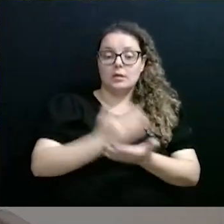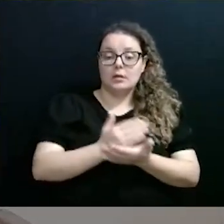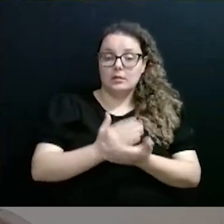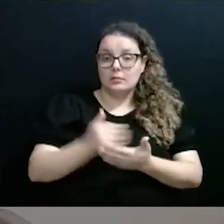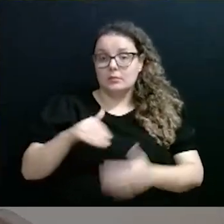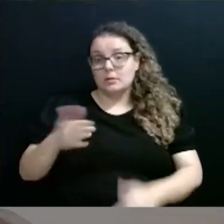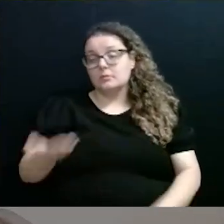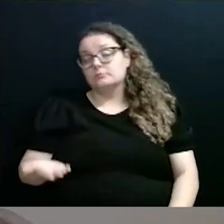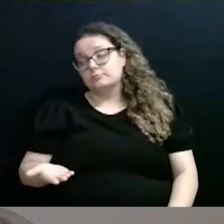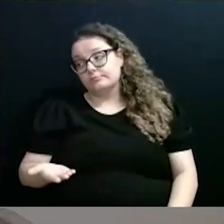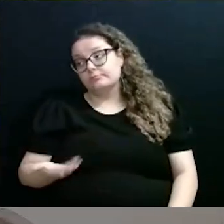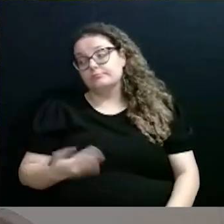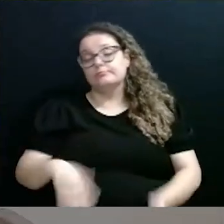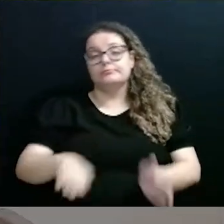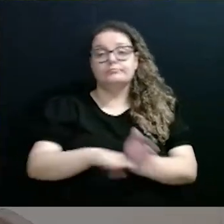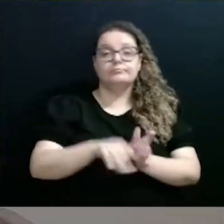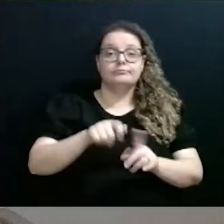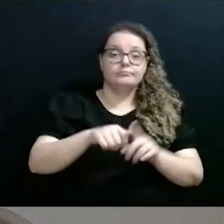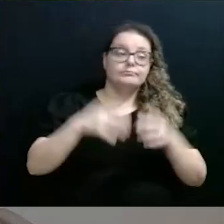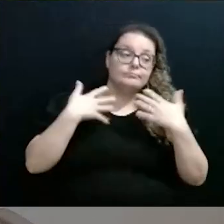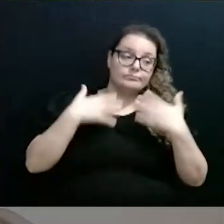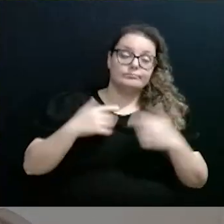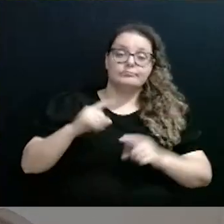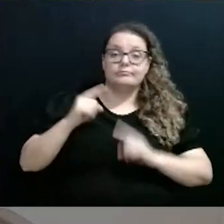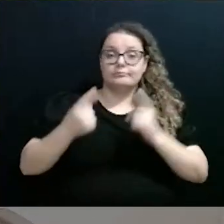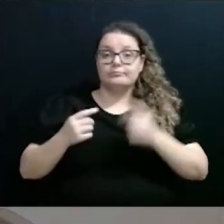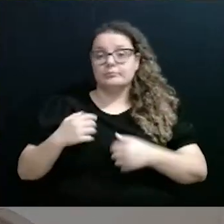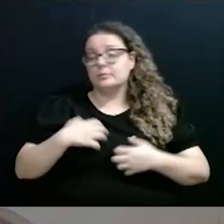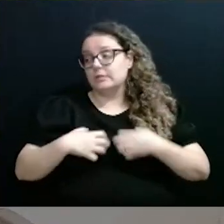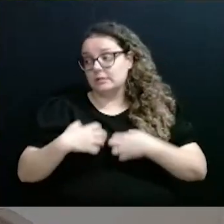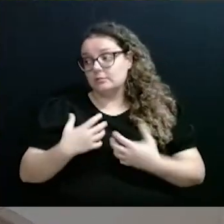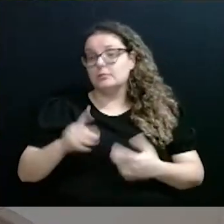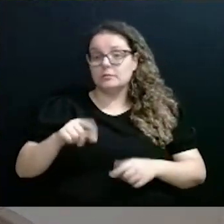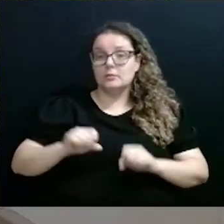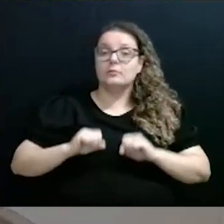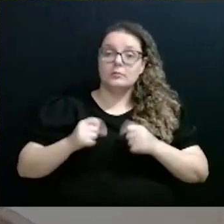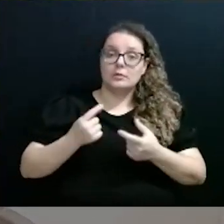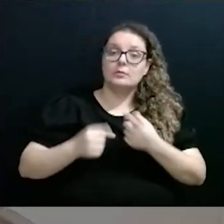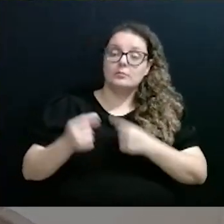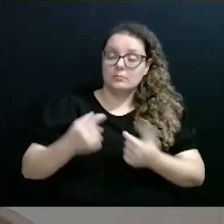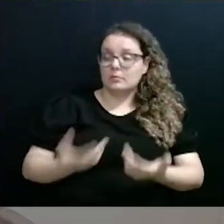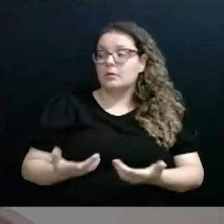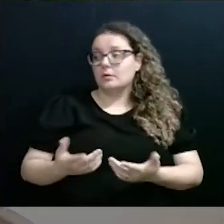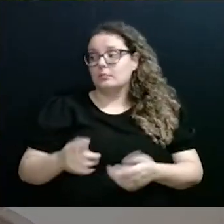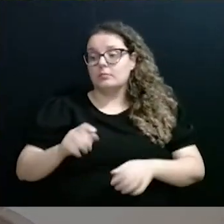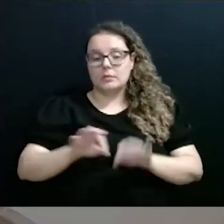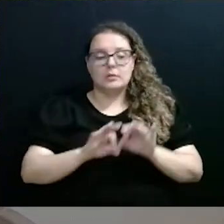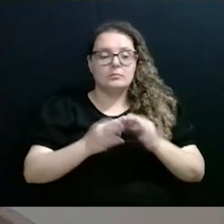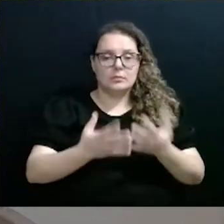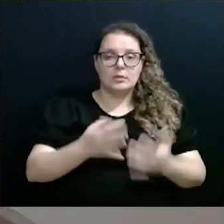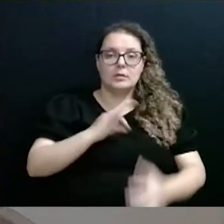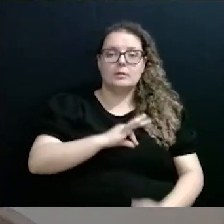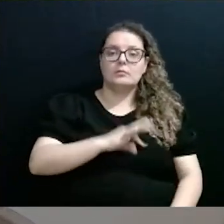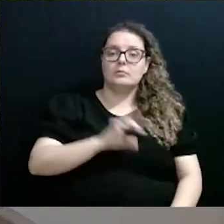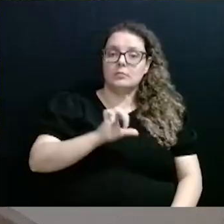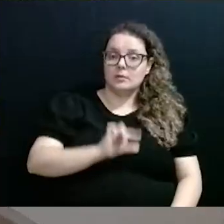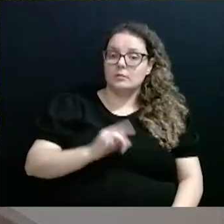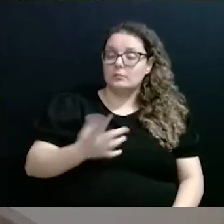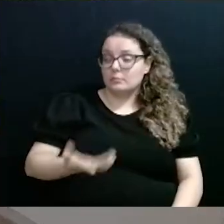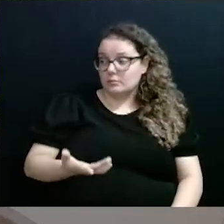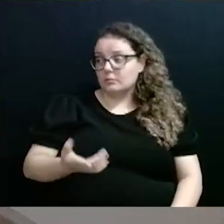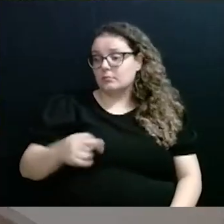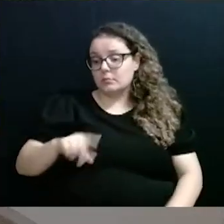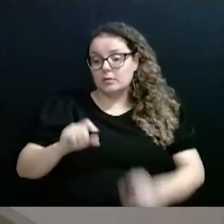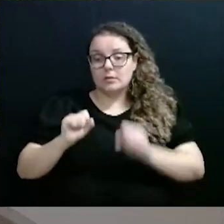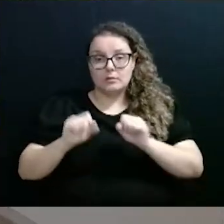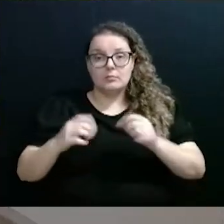parcelando e aí chega janeiro, fevereiro, começa a entrar em desespero. Então é um reforço orçamentário para essas famílias de mais baixa renda, para que